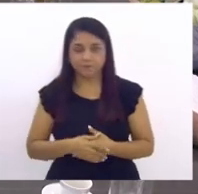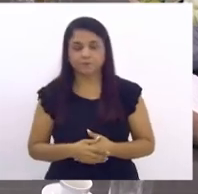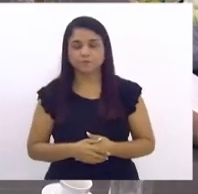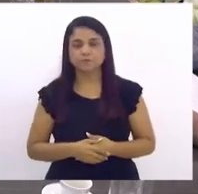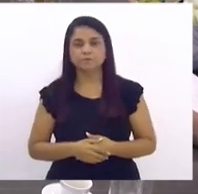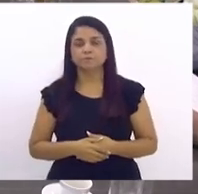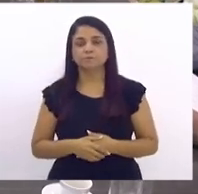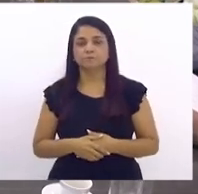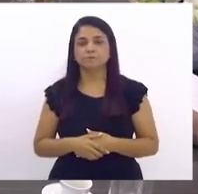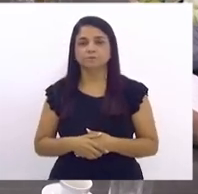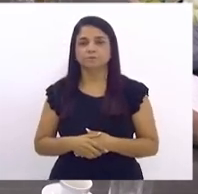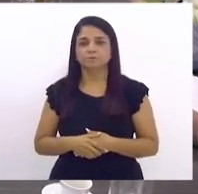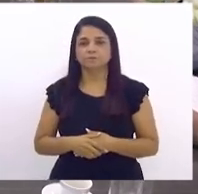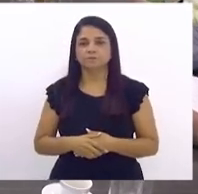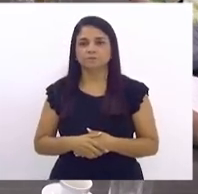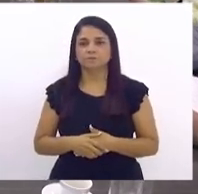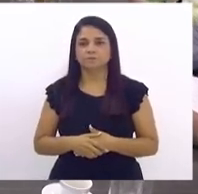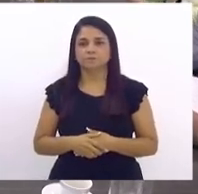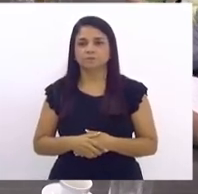De um. Né?